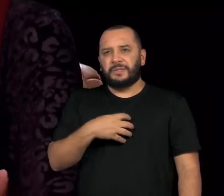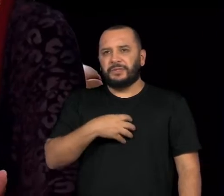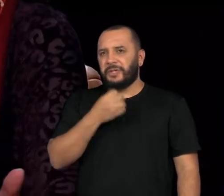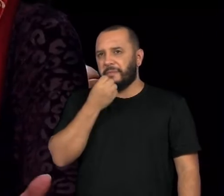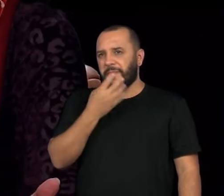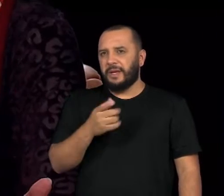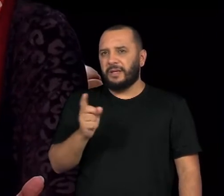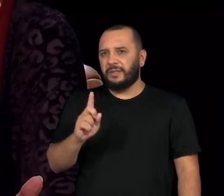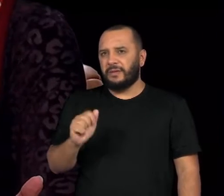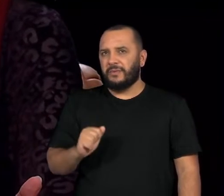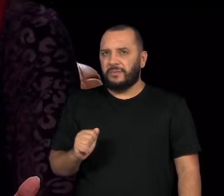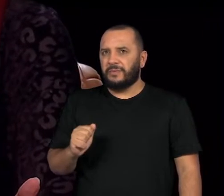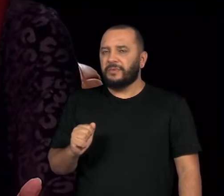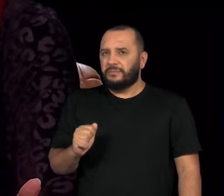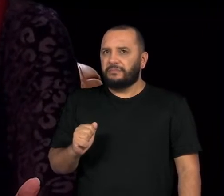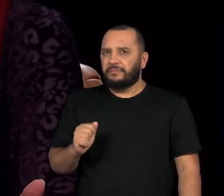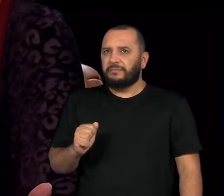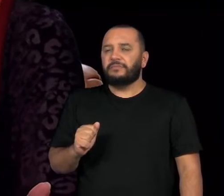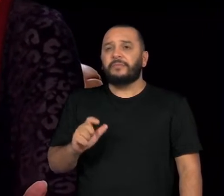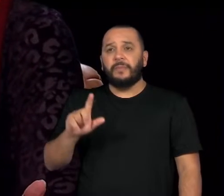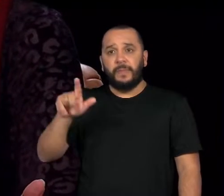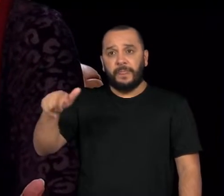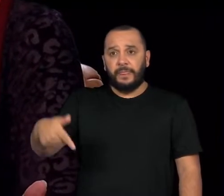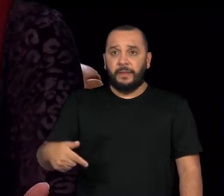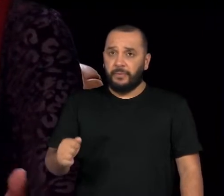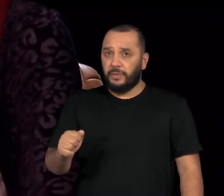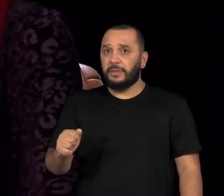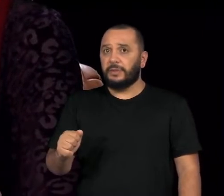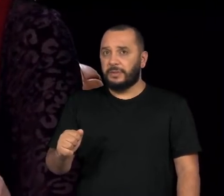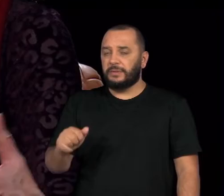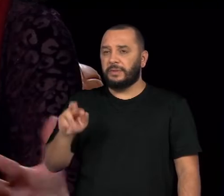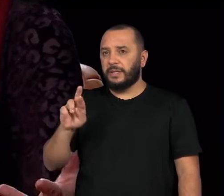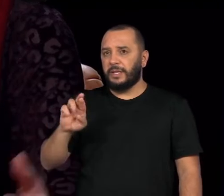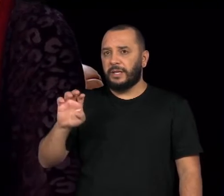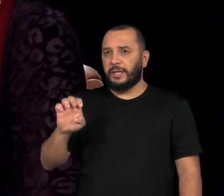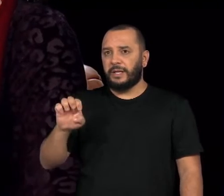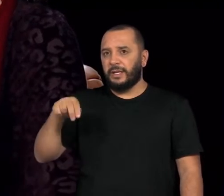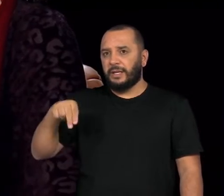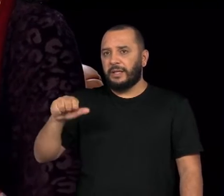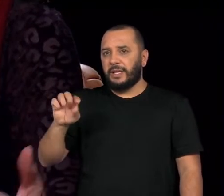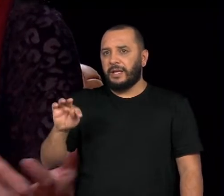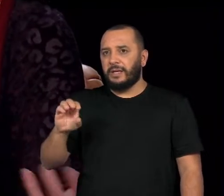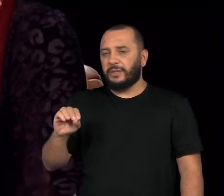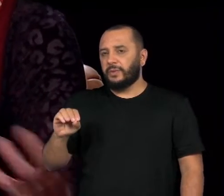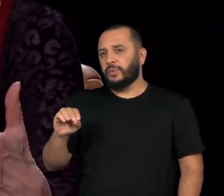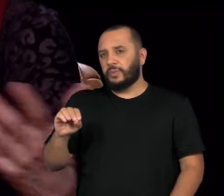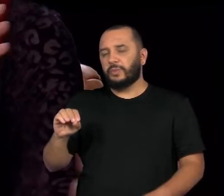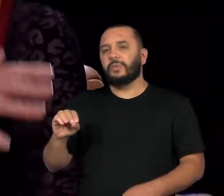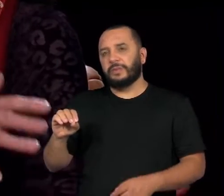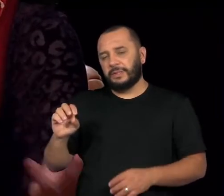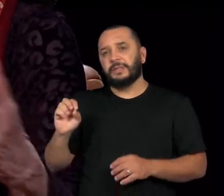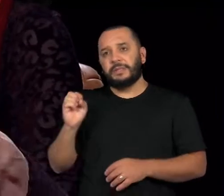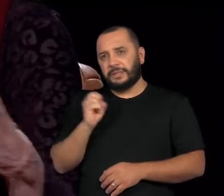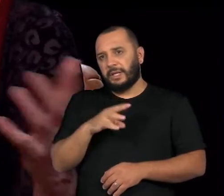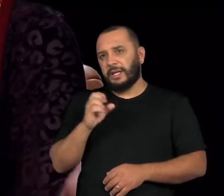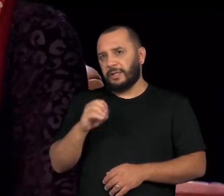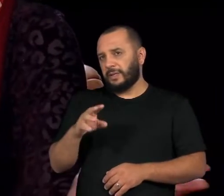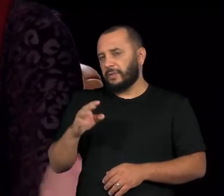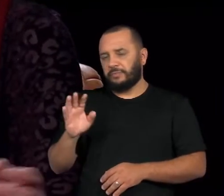né? Logo um tempo depois, o Renato saiu por divergências